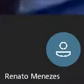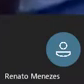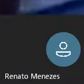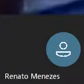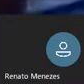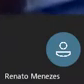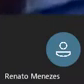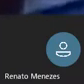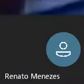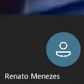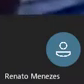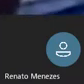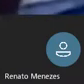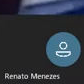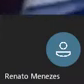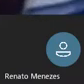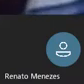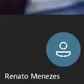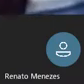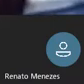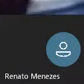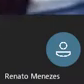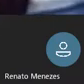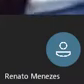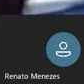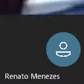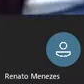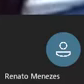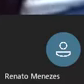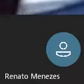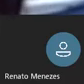Tô magra, vê-se magérrima, plena.